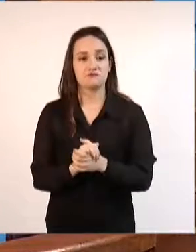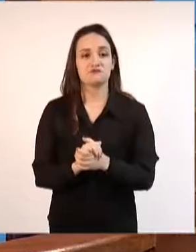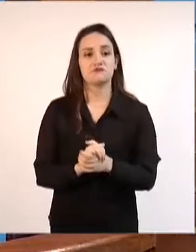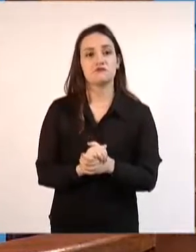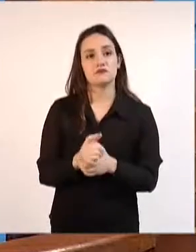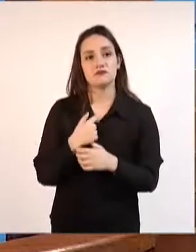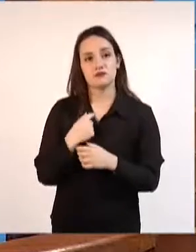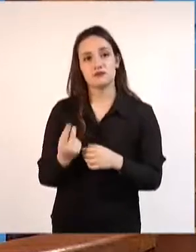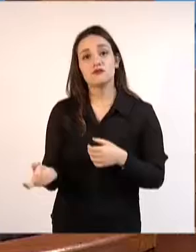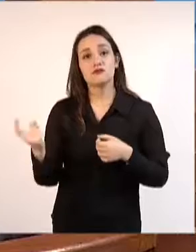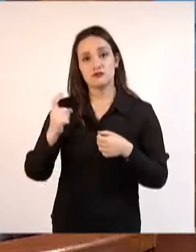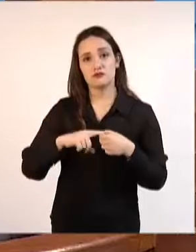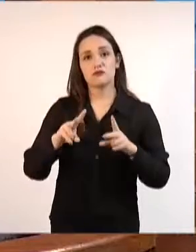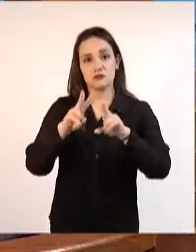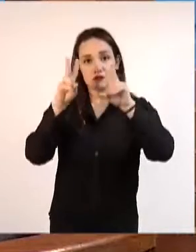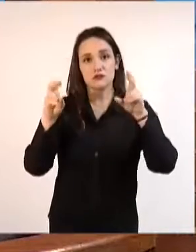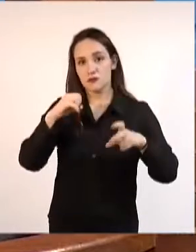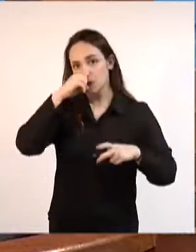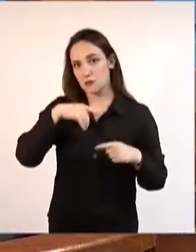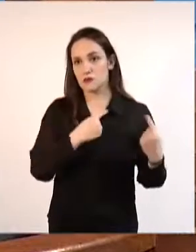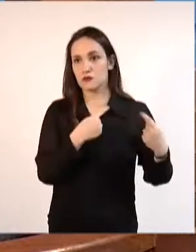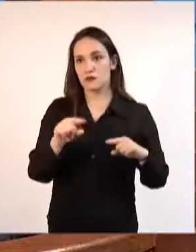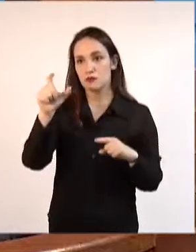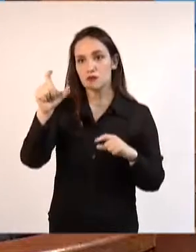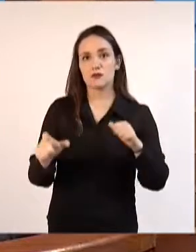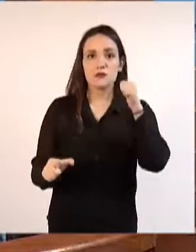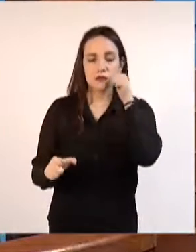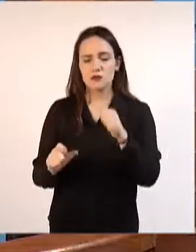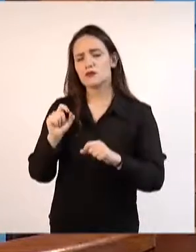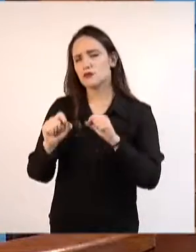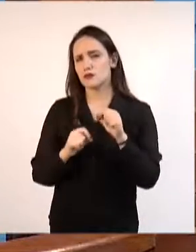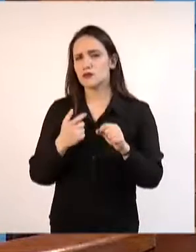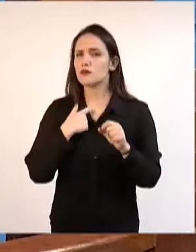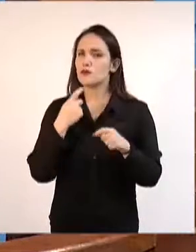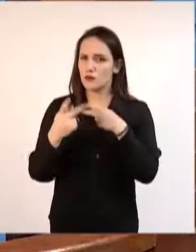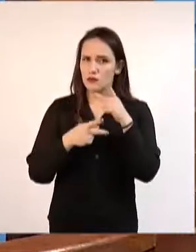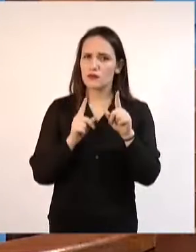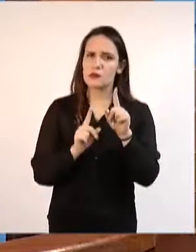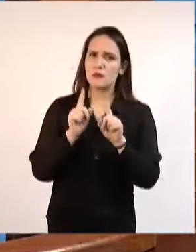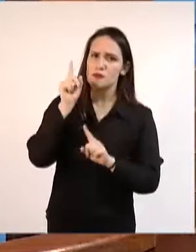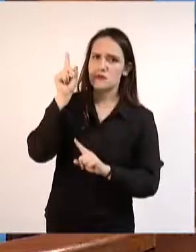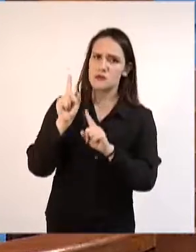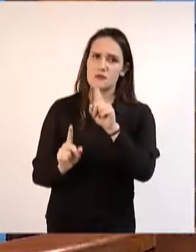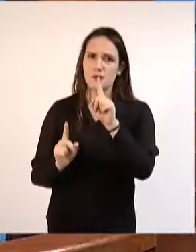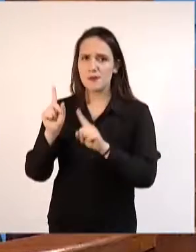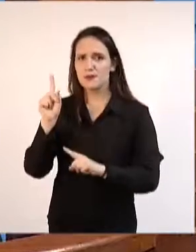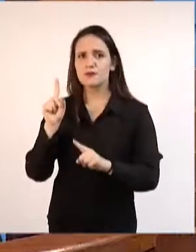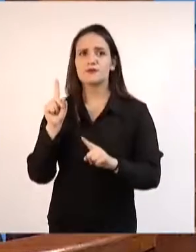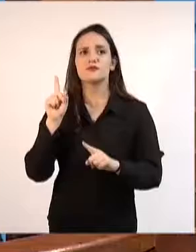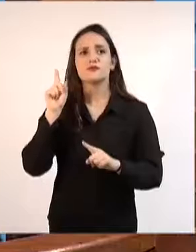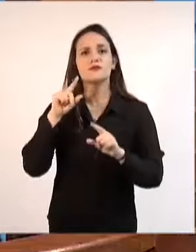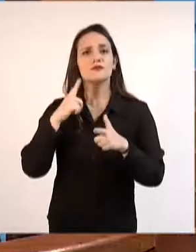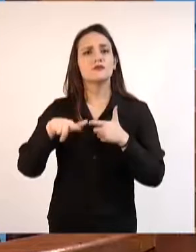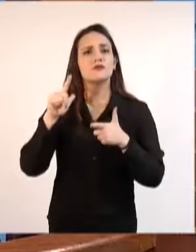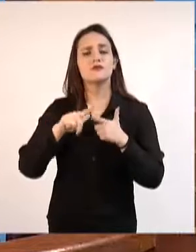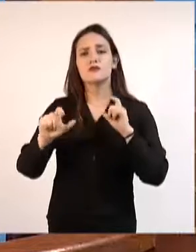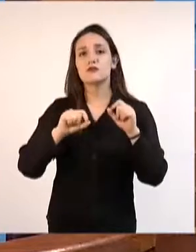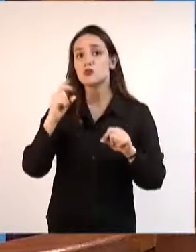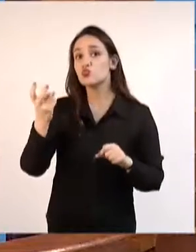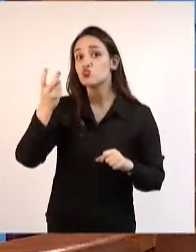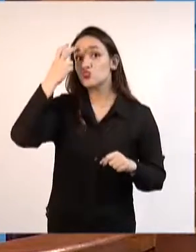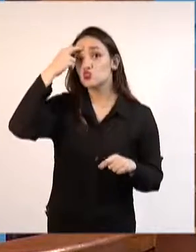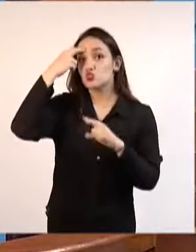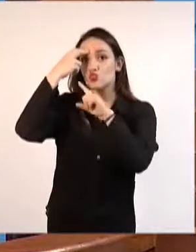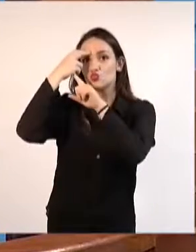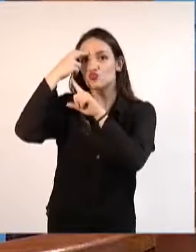violência contra a mulher, esses números que demonstrei provam que a questão é cultural, que